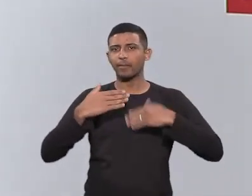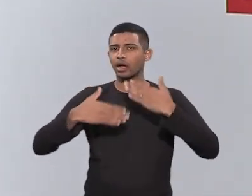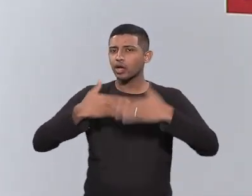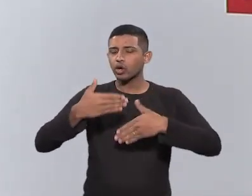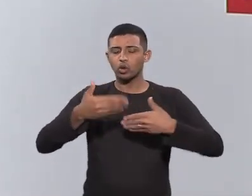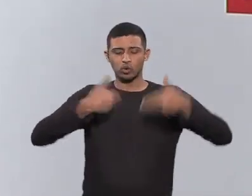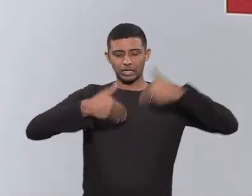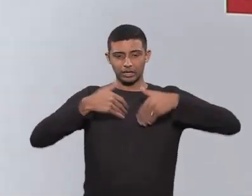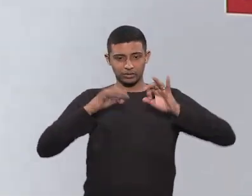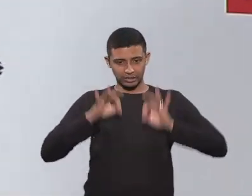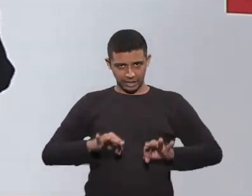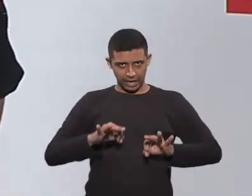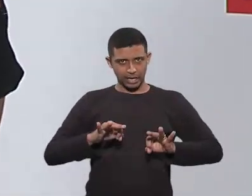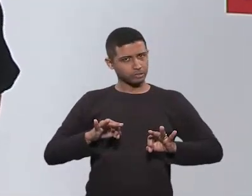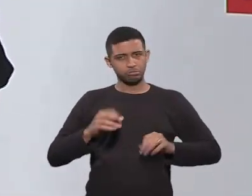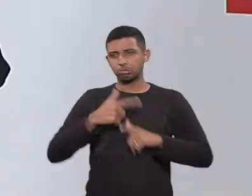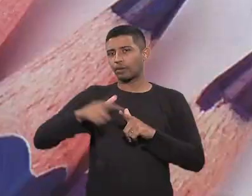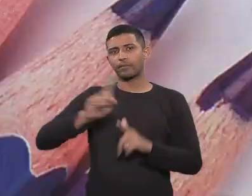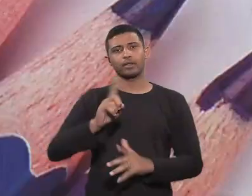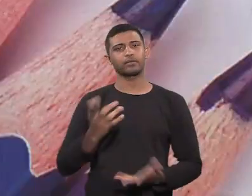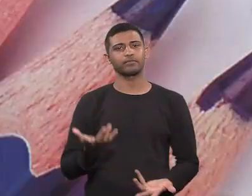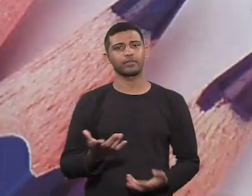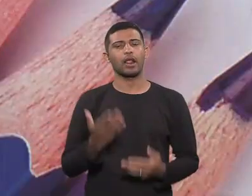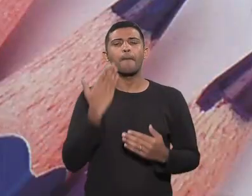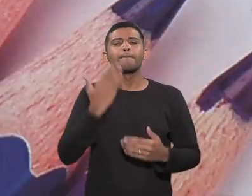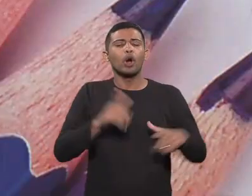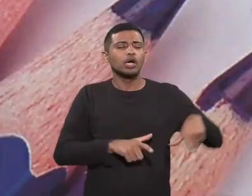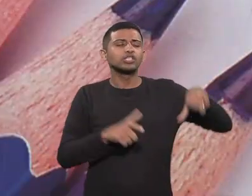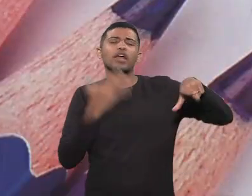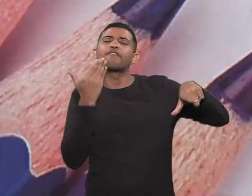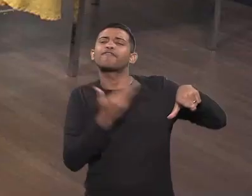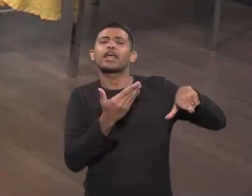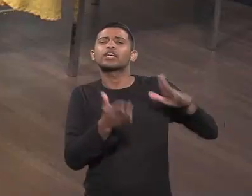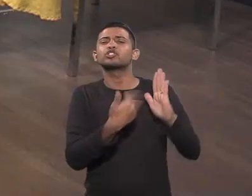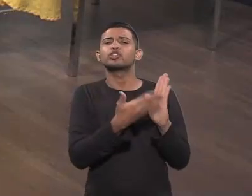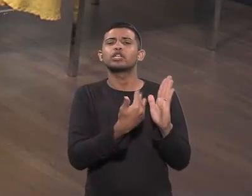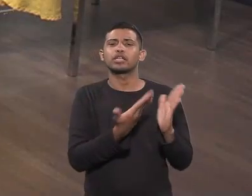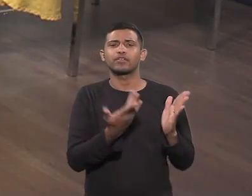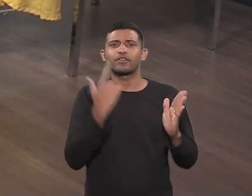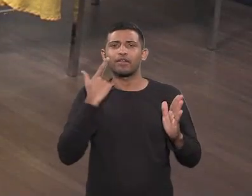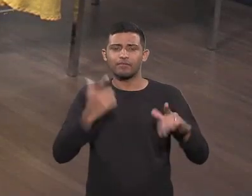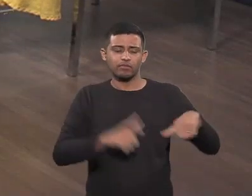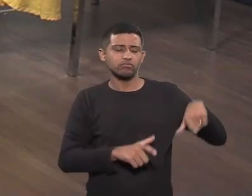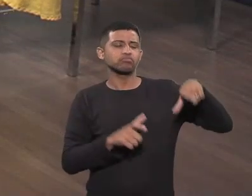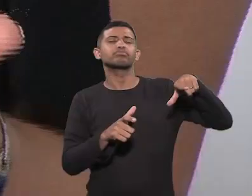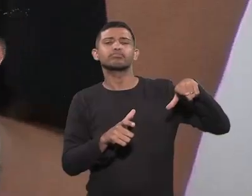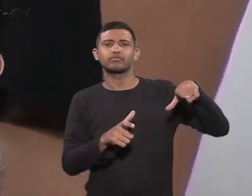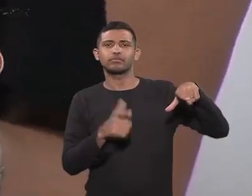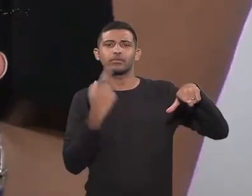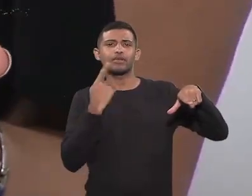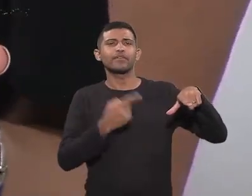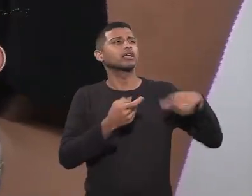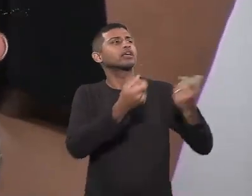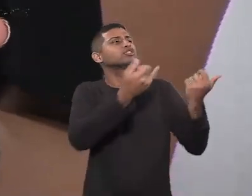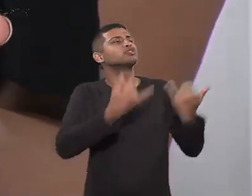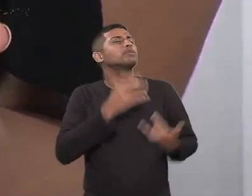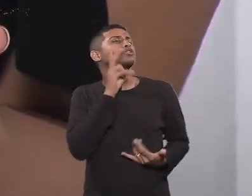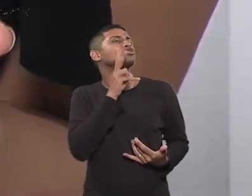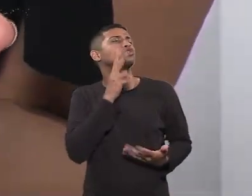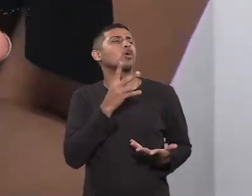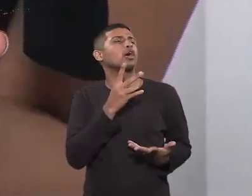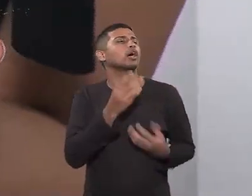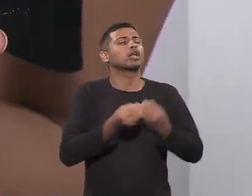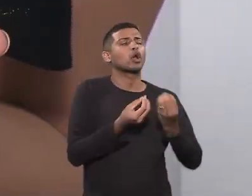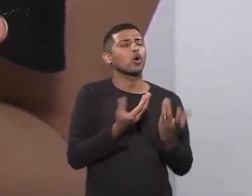cuidado necessário não vai impactar em nada. Mostra a capa do seu livro ali para a câmera 2. Conta um pouquinho a